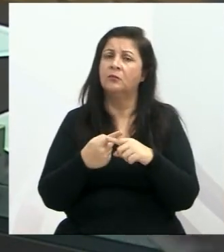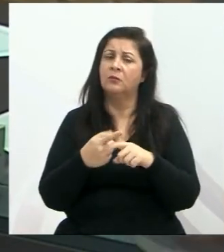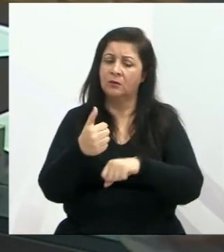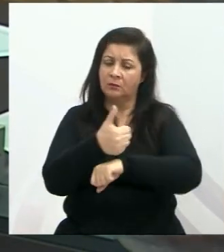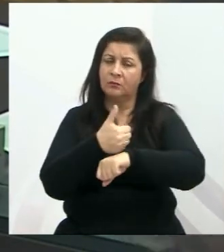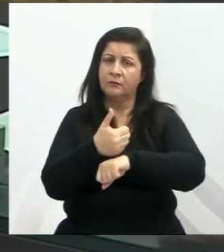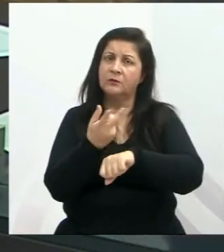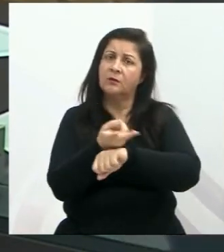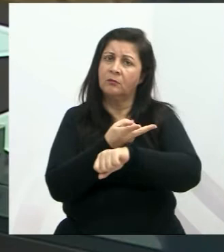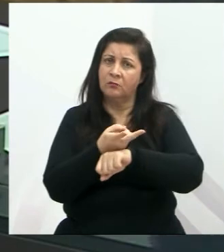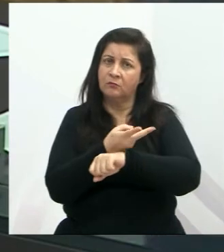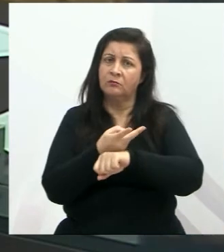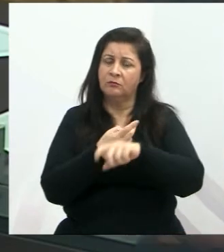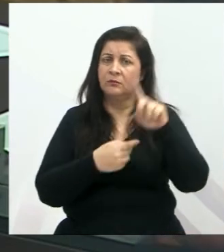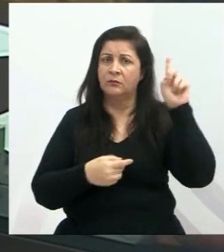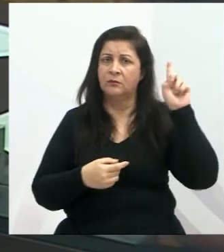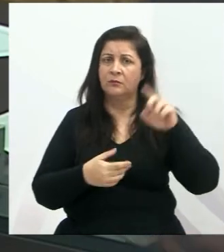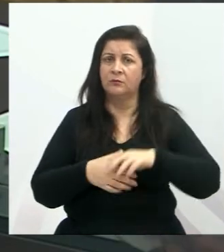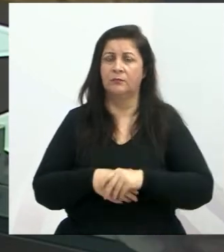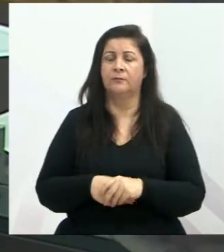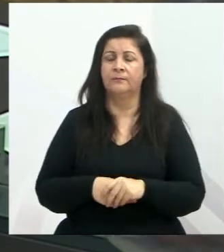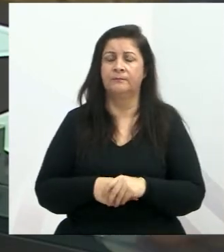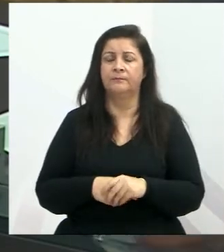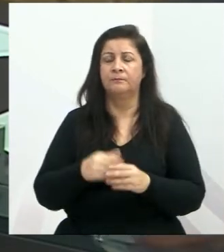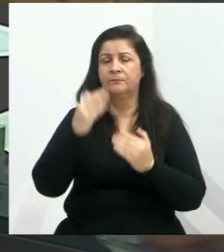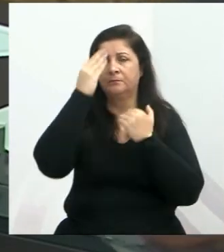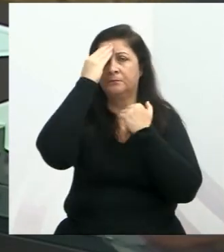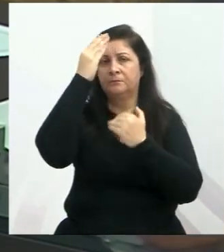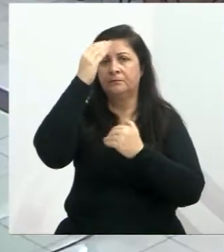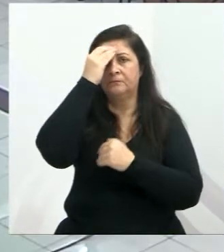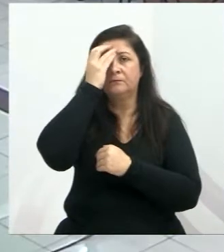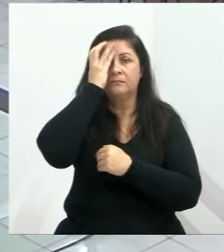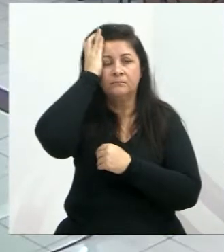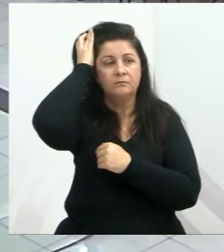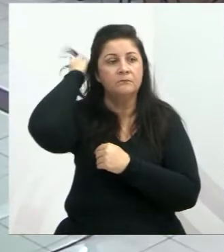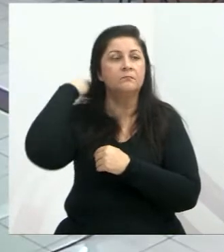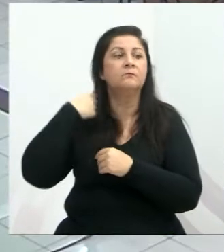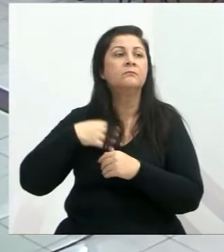a gente ouça do município um posicionamento. Muito obrigado.